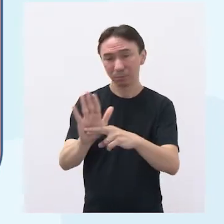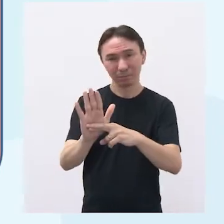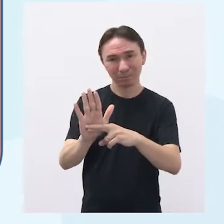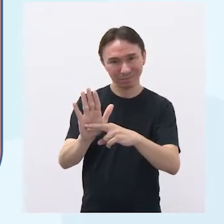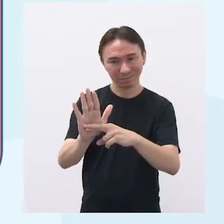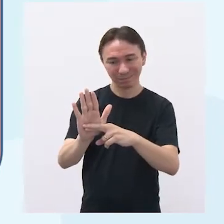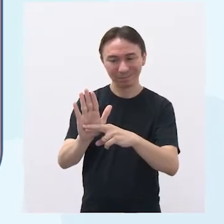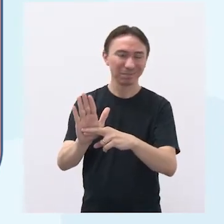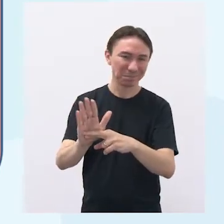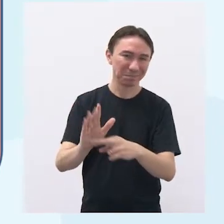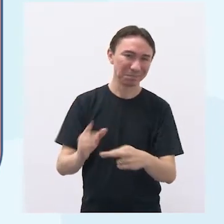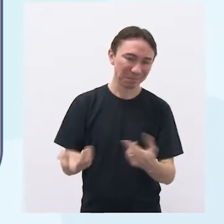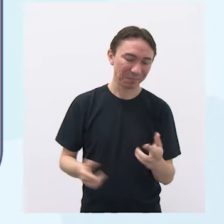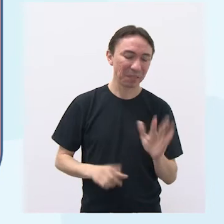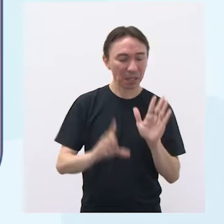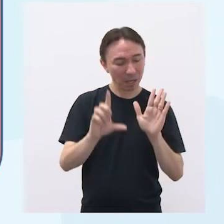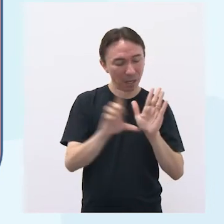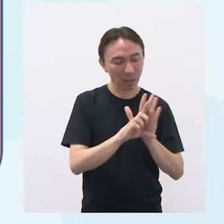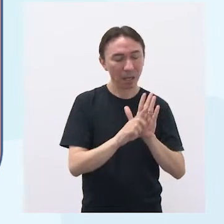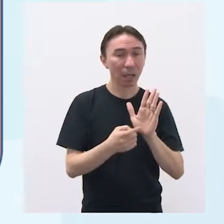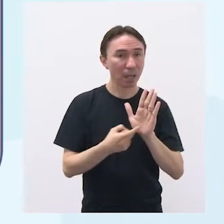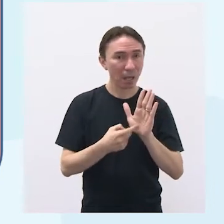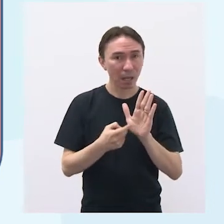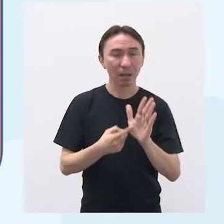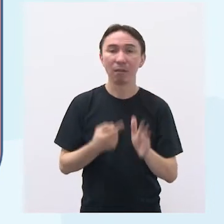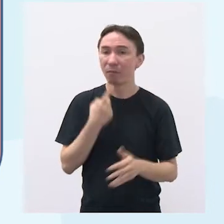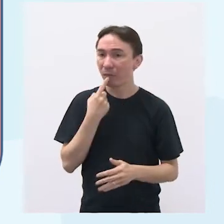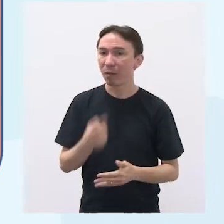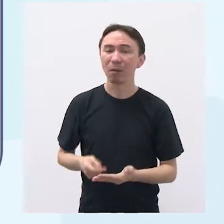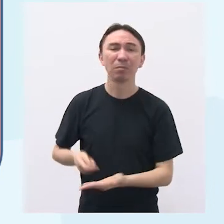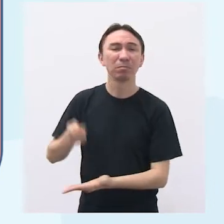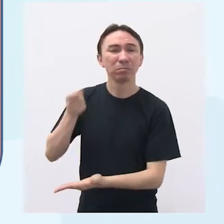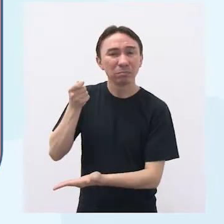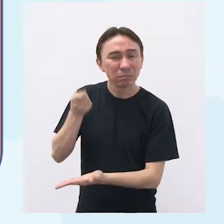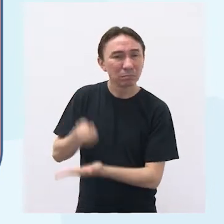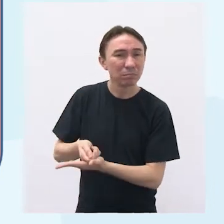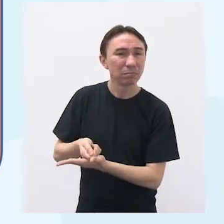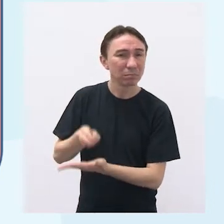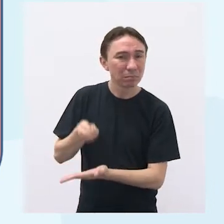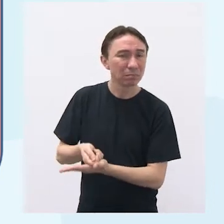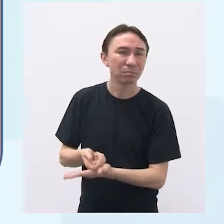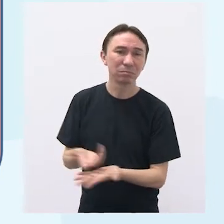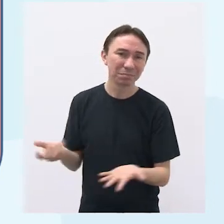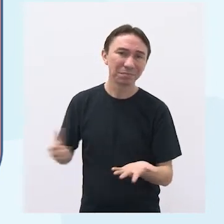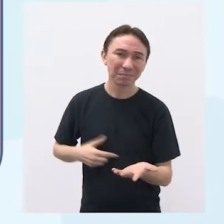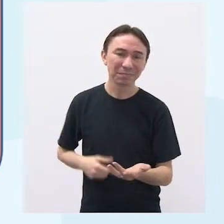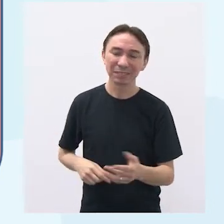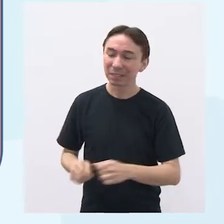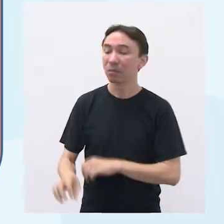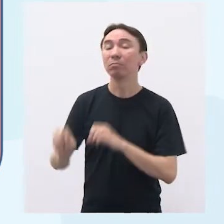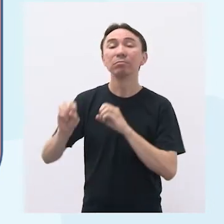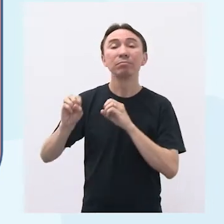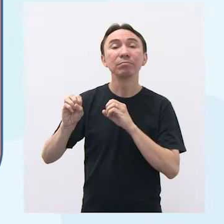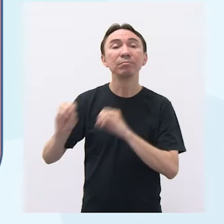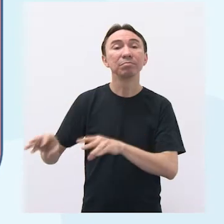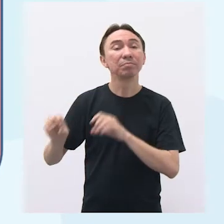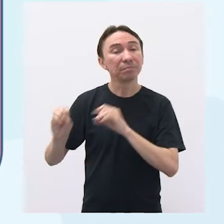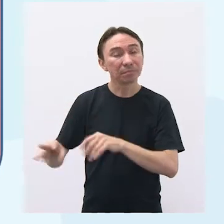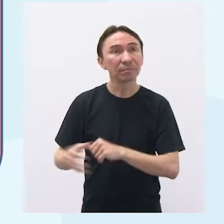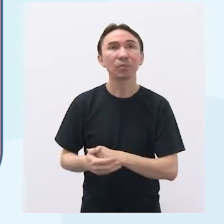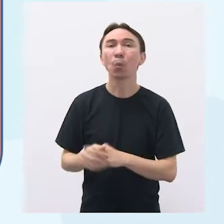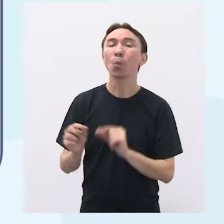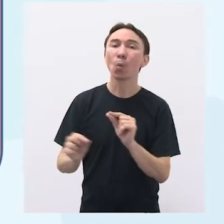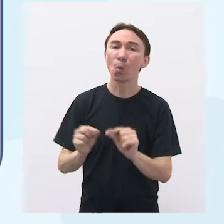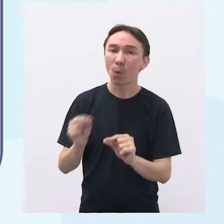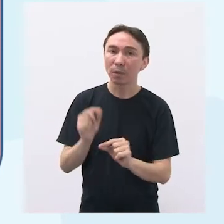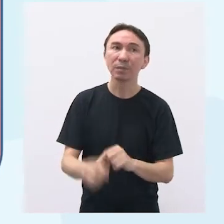aí obrigatório nos currículos e na sala de aula o ensino da história, né,